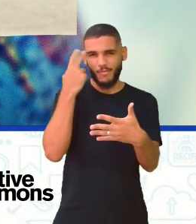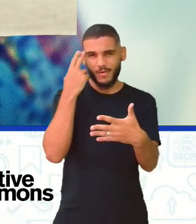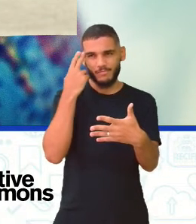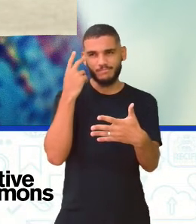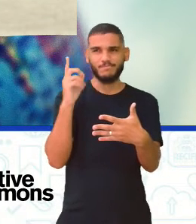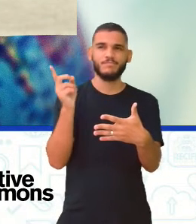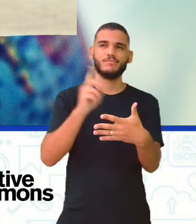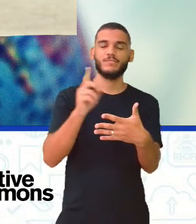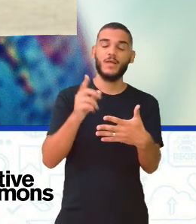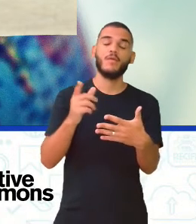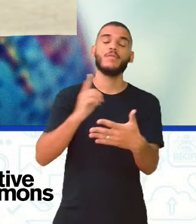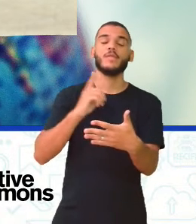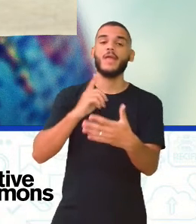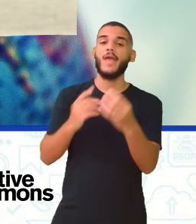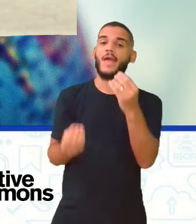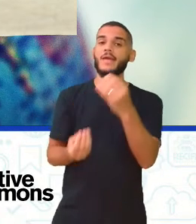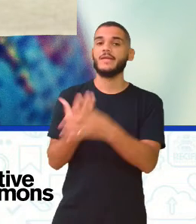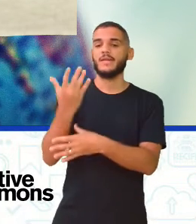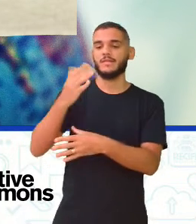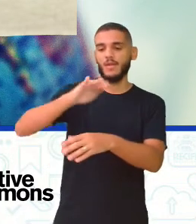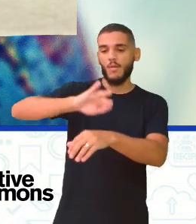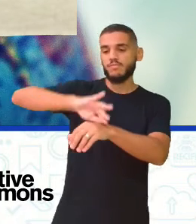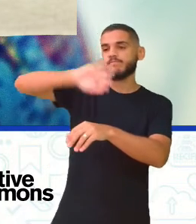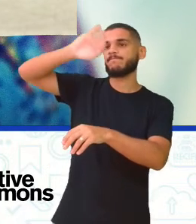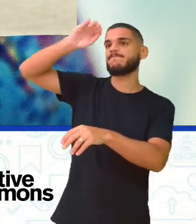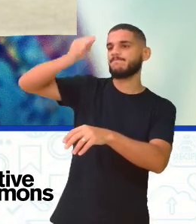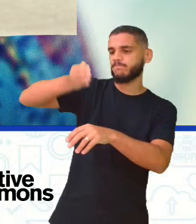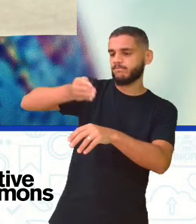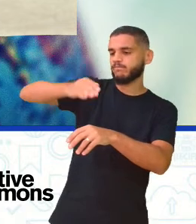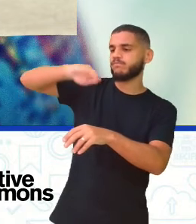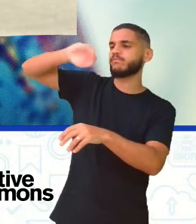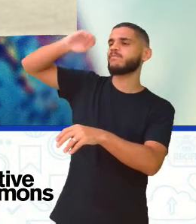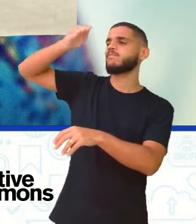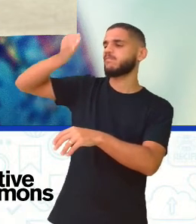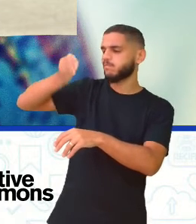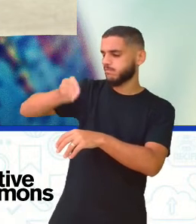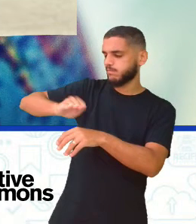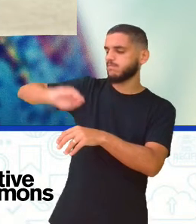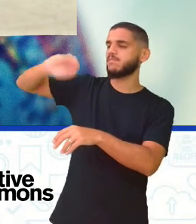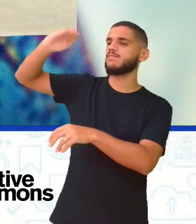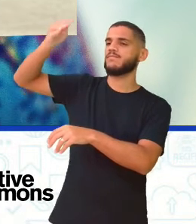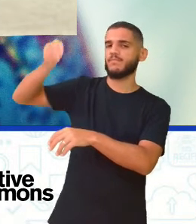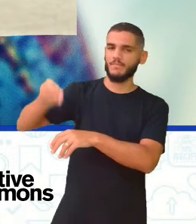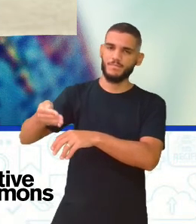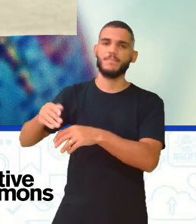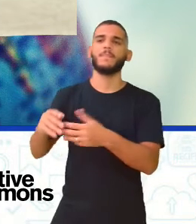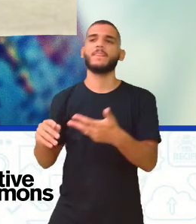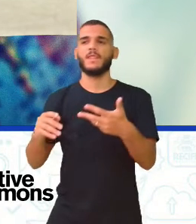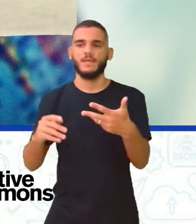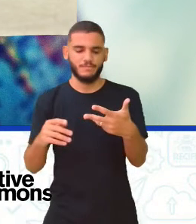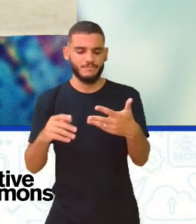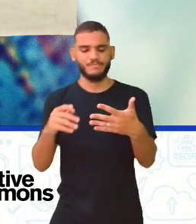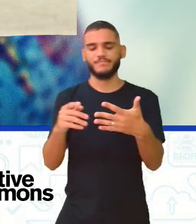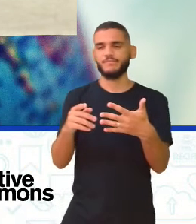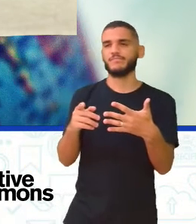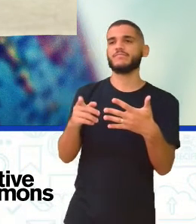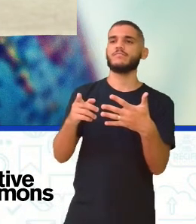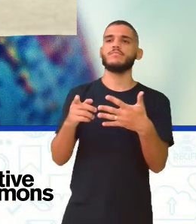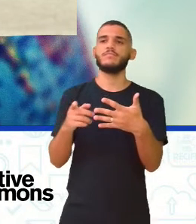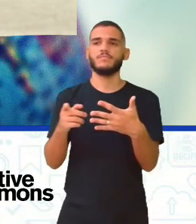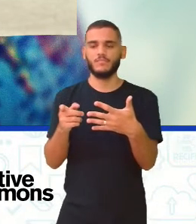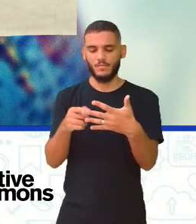de cordilheiras de montanhas, né? Vai surgir ali um relevo mais elevado. Quando a gente tem aí um tectonismo